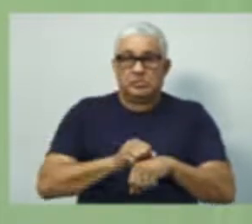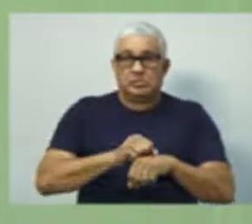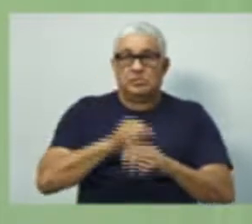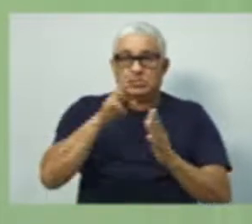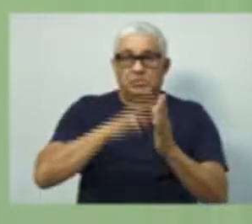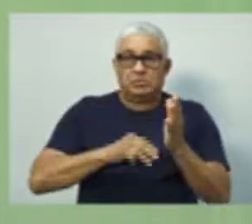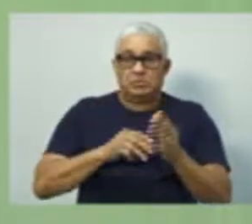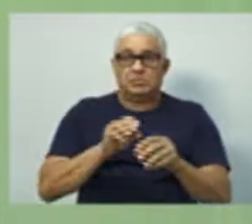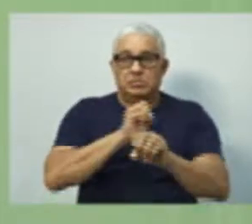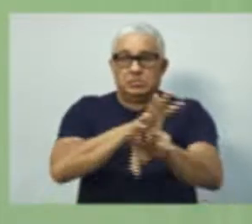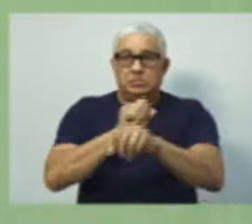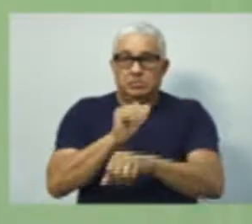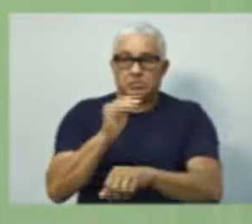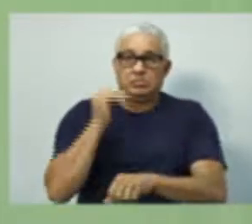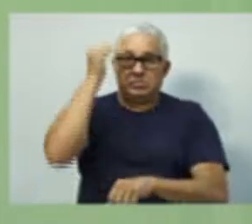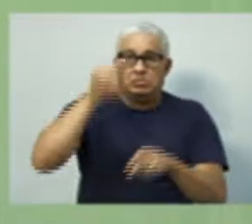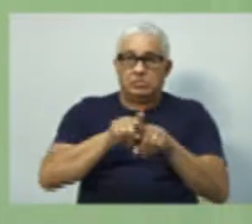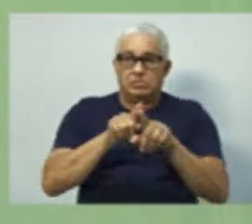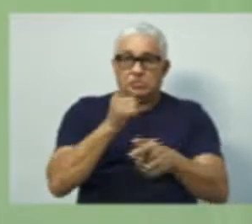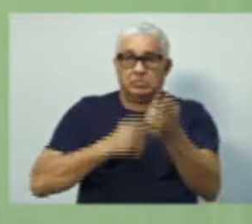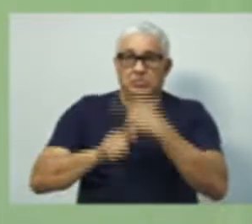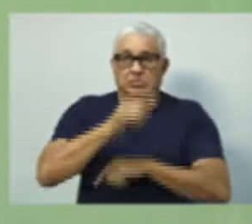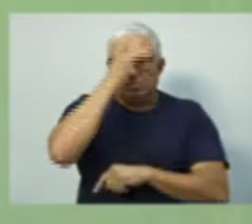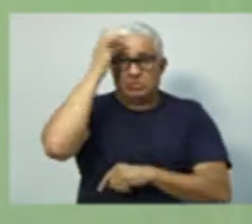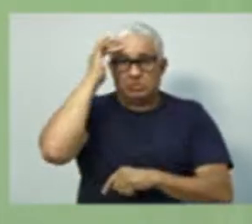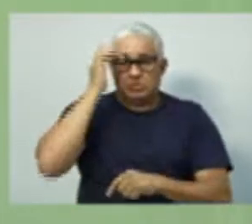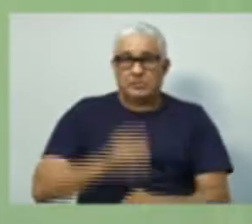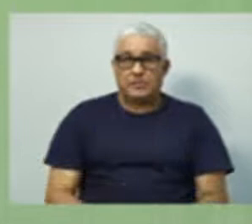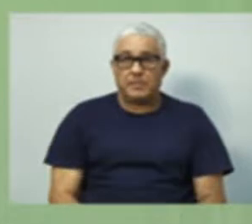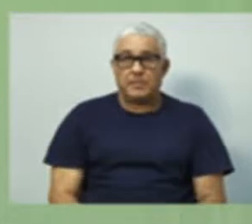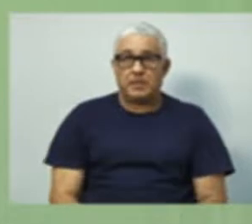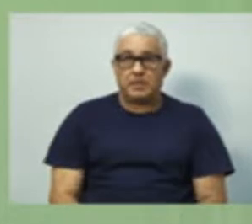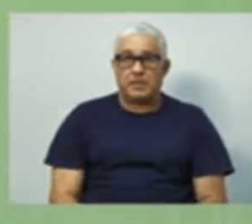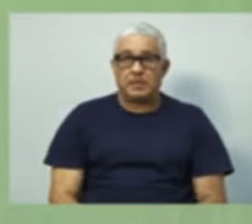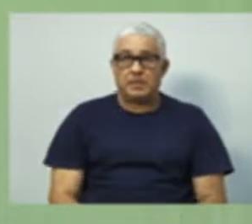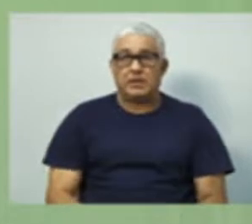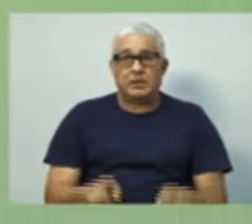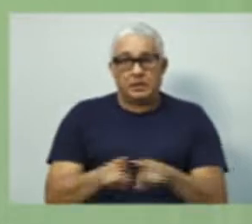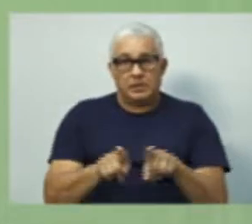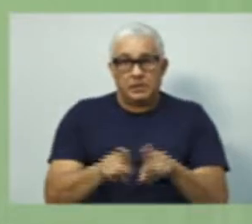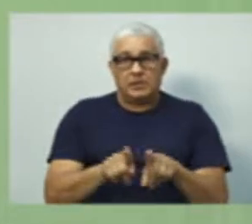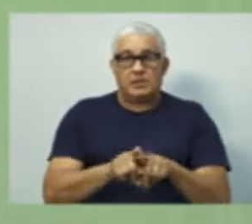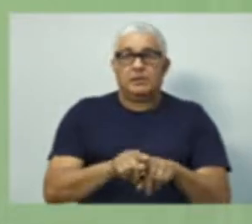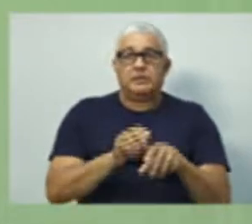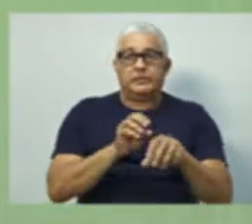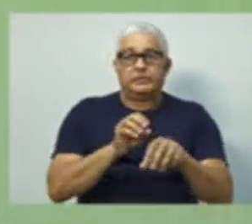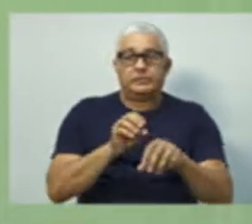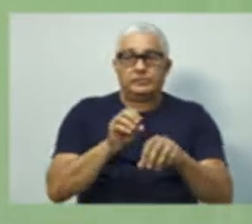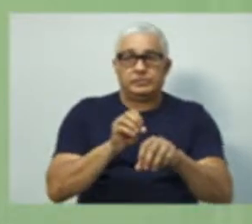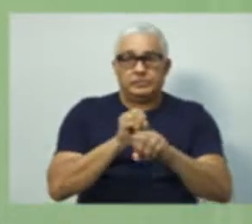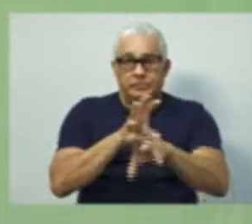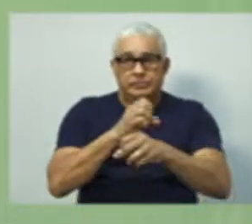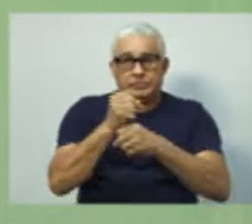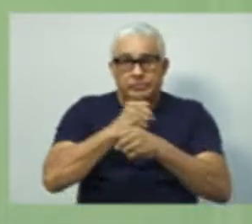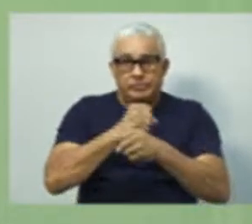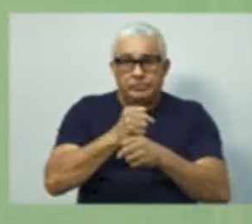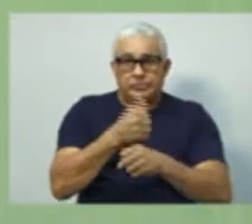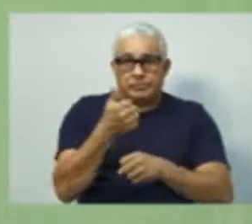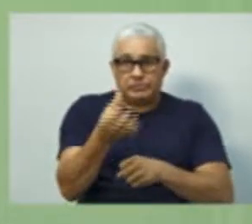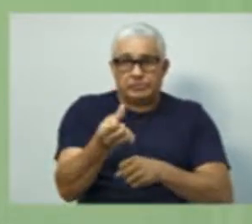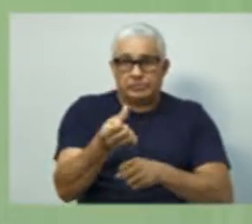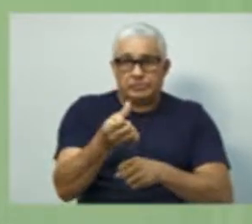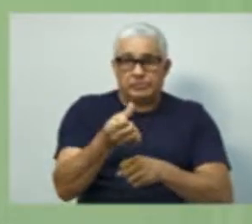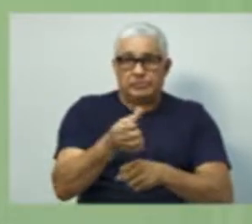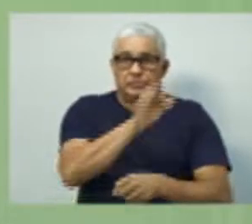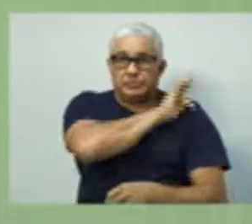superior, gestão de pessoas, docência do ensino médio 16 anos, docência superior mais 16,